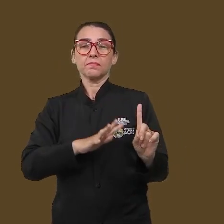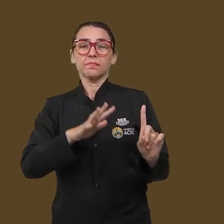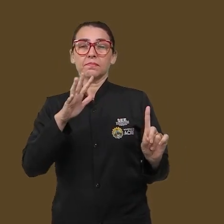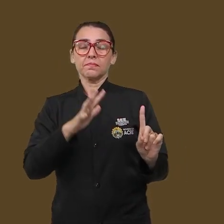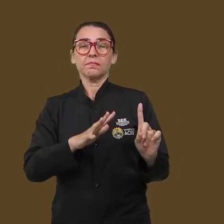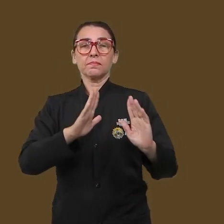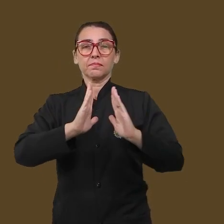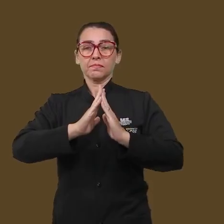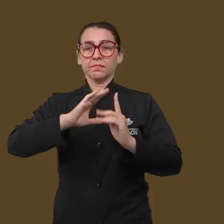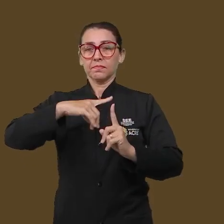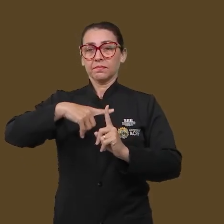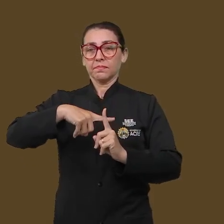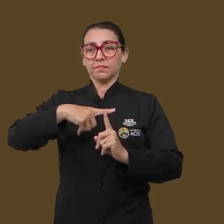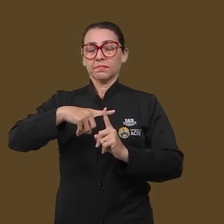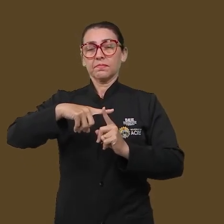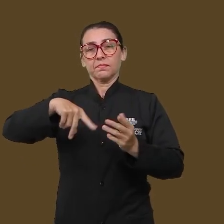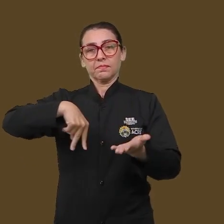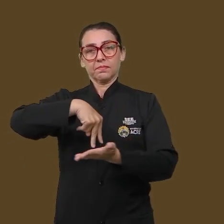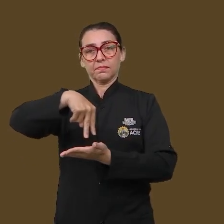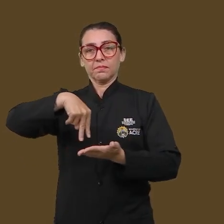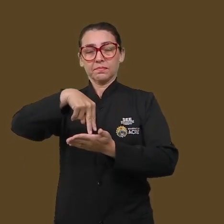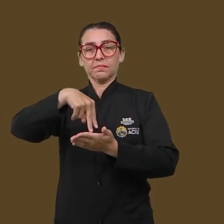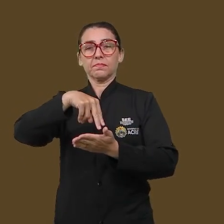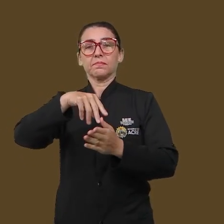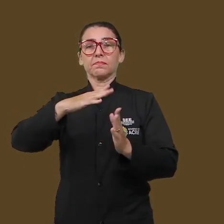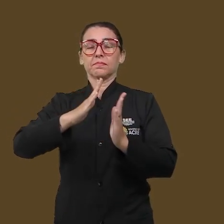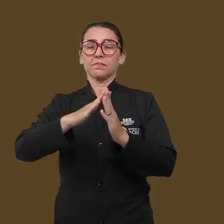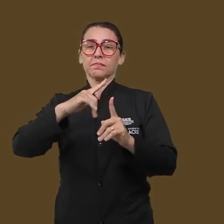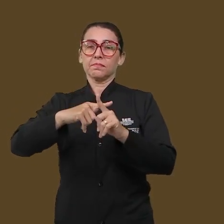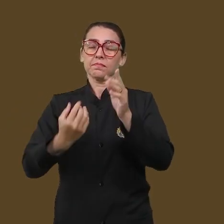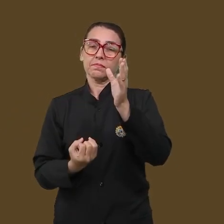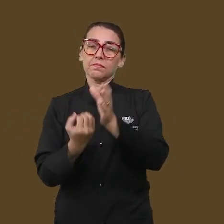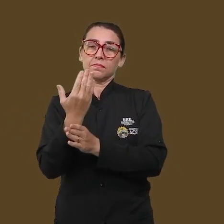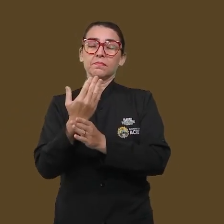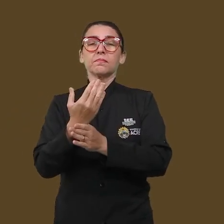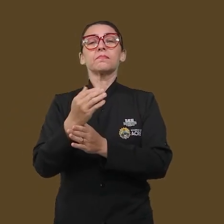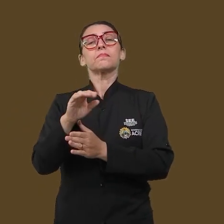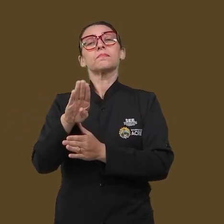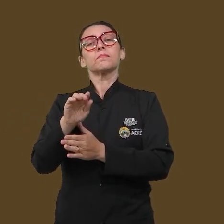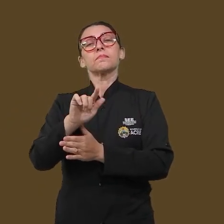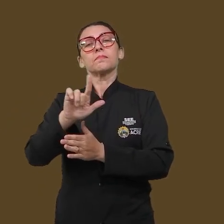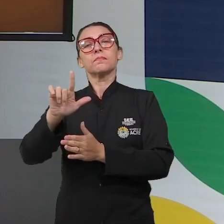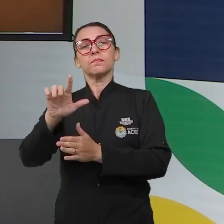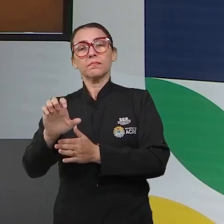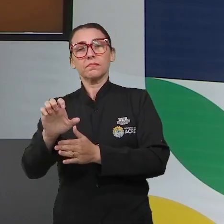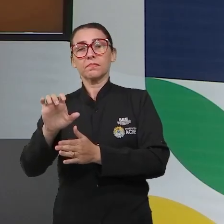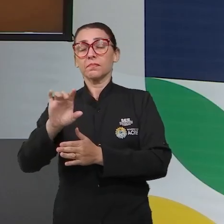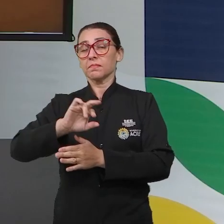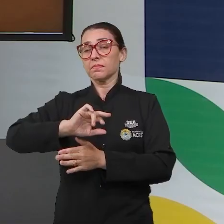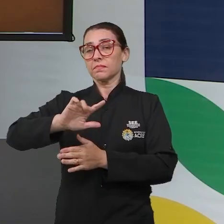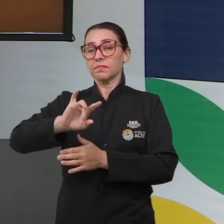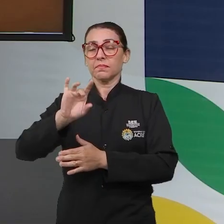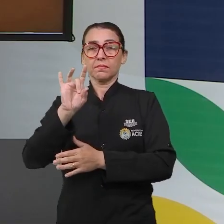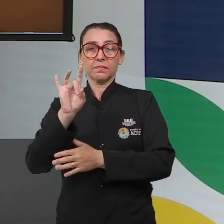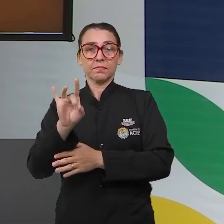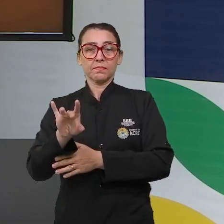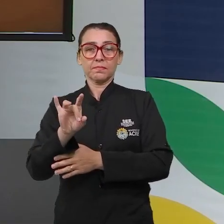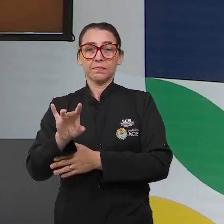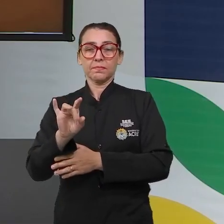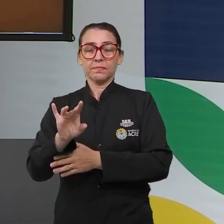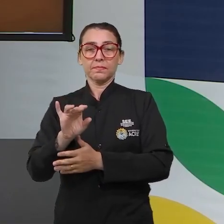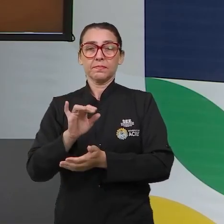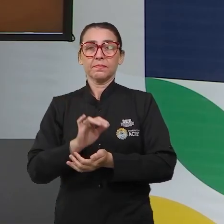da igreja, né, da dança religiosa, e veio o surgimento do balé. Então, ela não é apenas